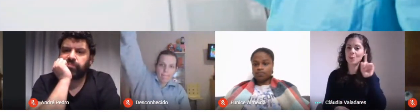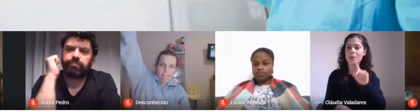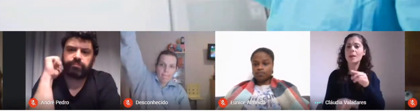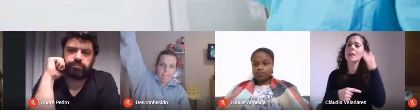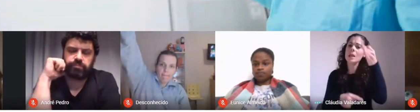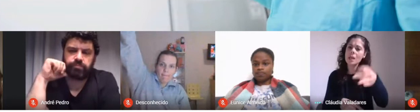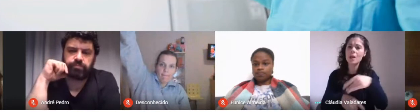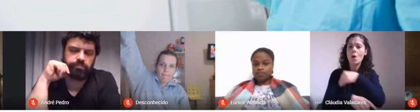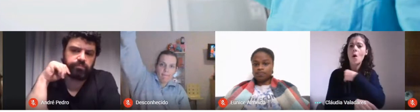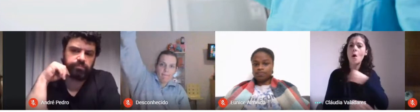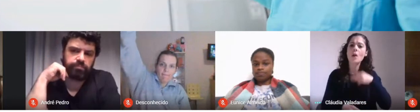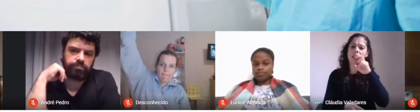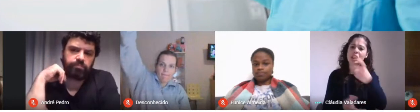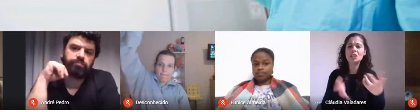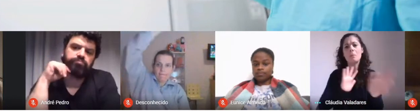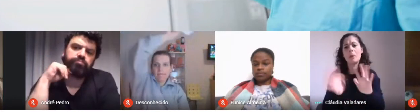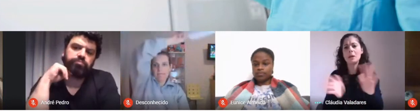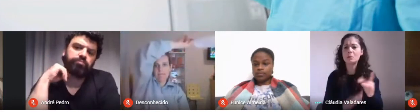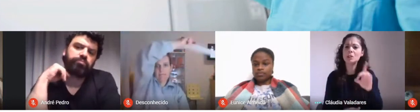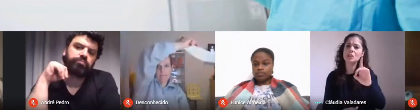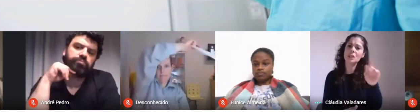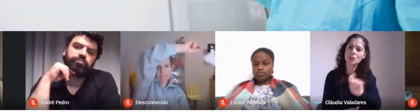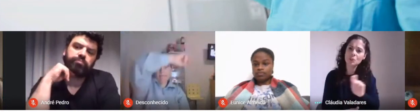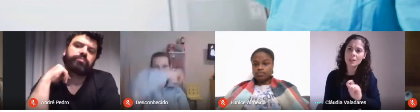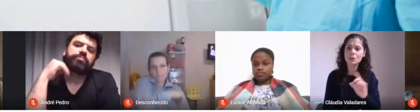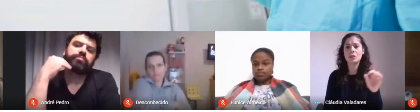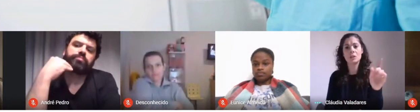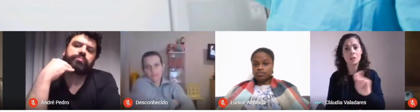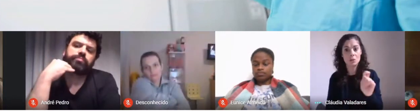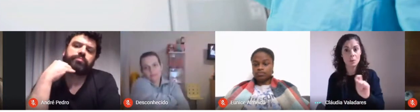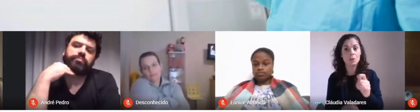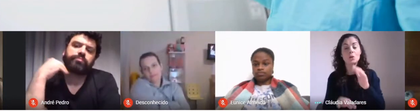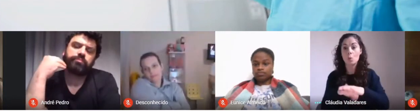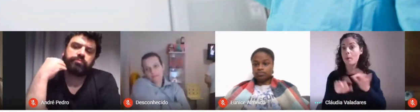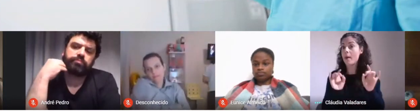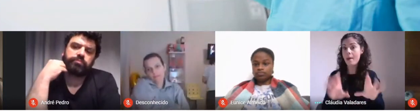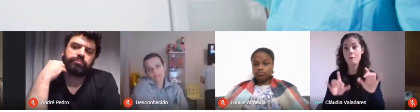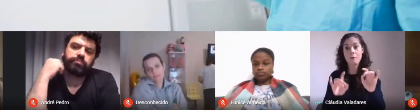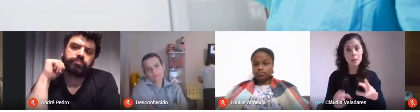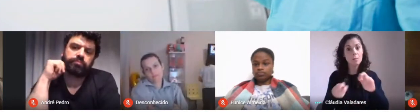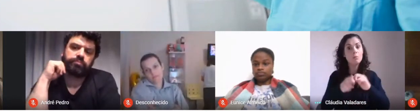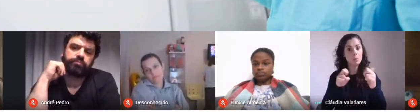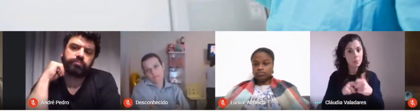de 6 em 6 meses, para prevenir muitos dos problemas que eu falei